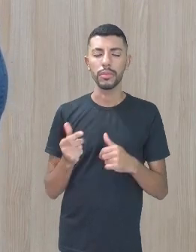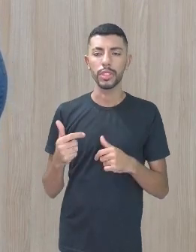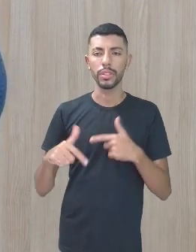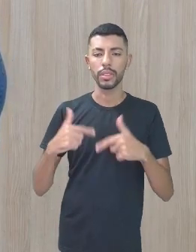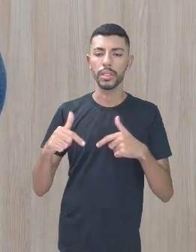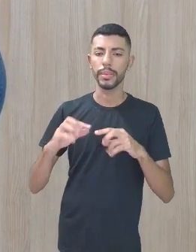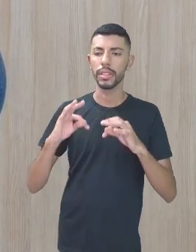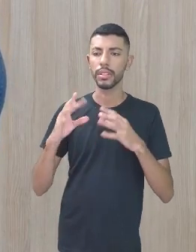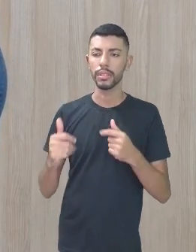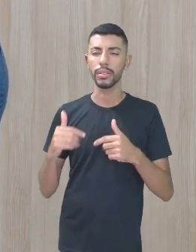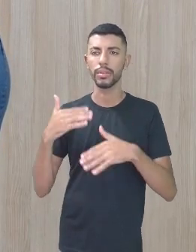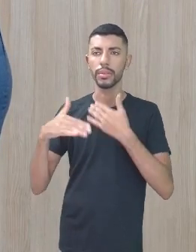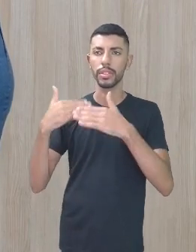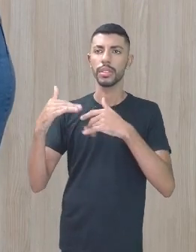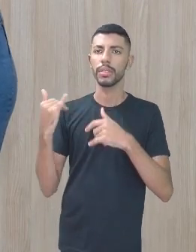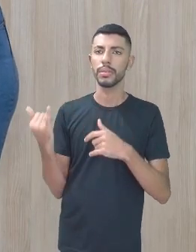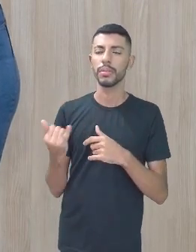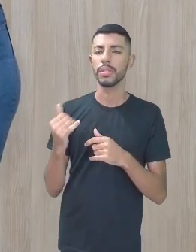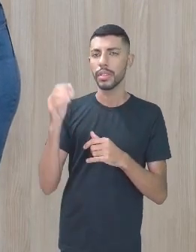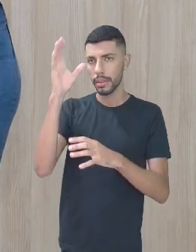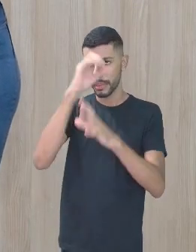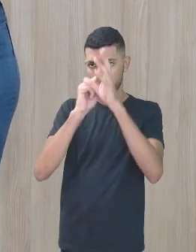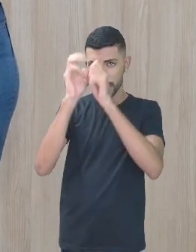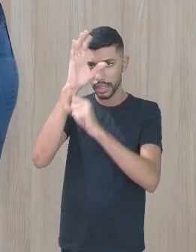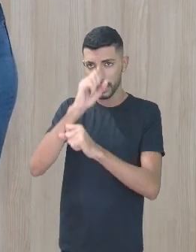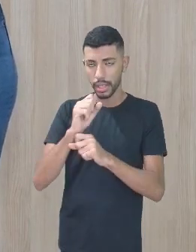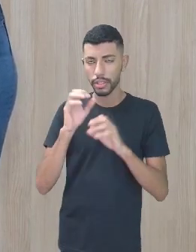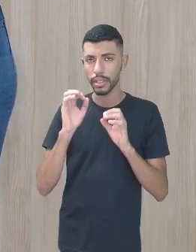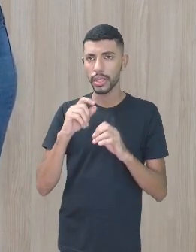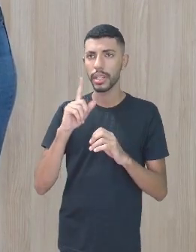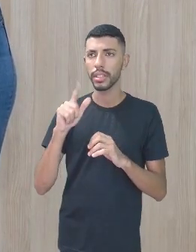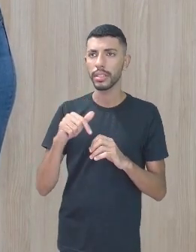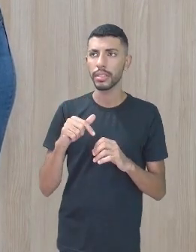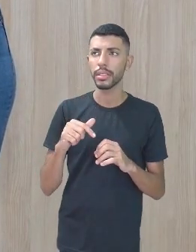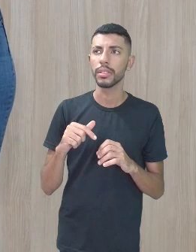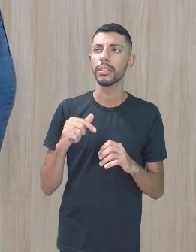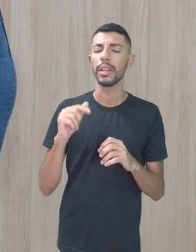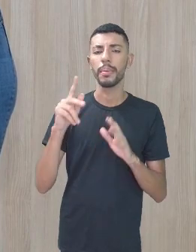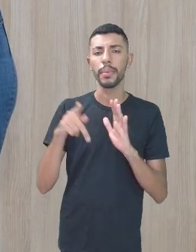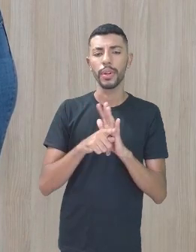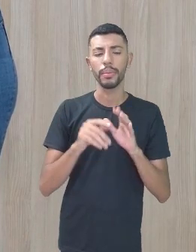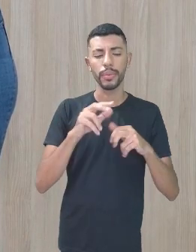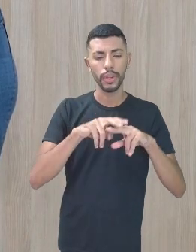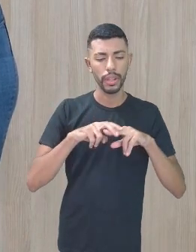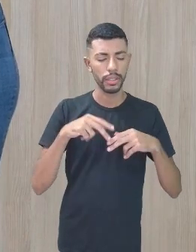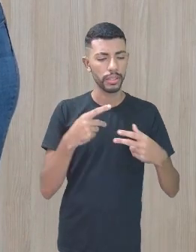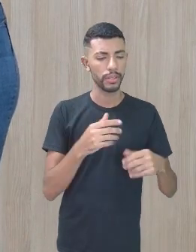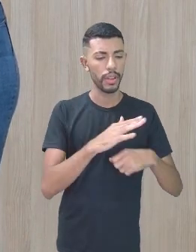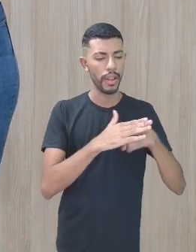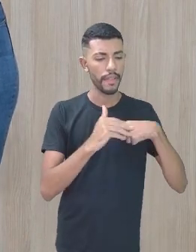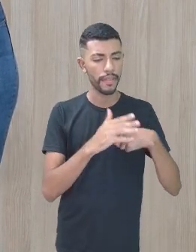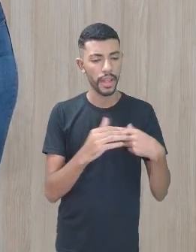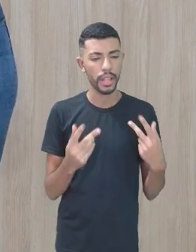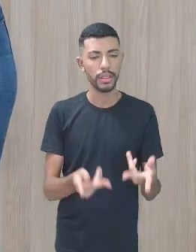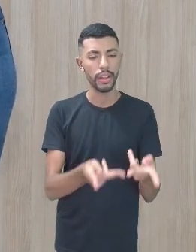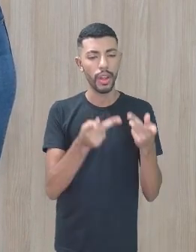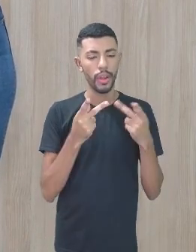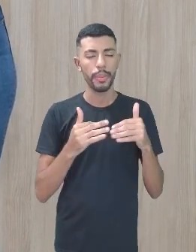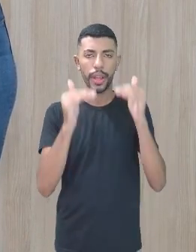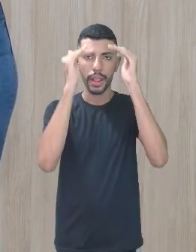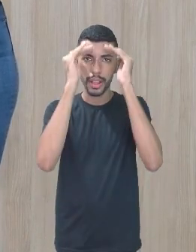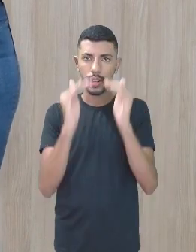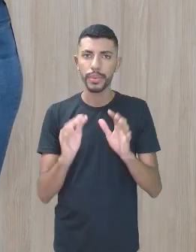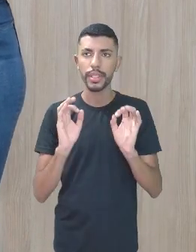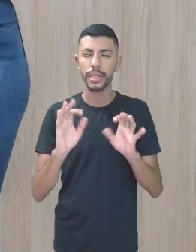de desenvolvimento e de aprendizagem, ele se configure a partir do afeto, do acolhimento e do respeito. Então foi isso que a gente viu